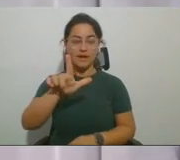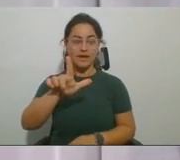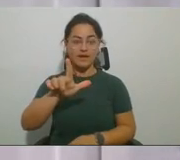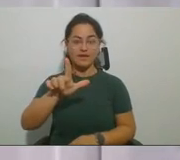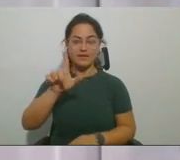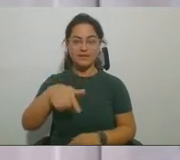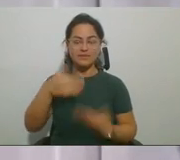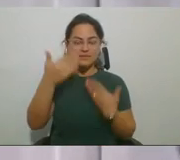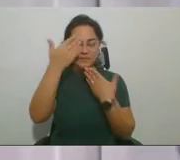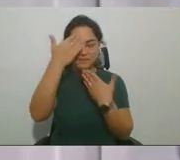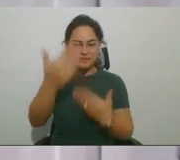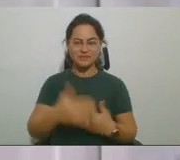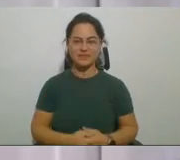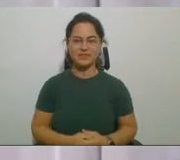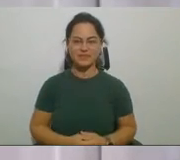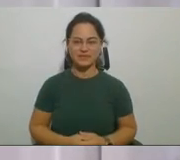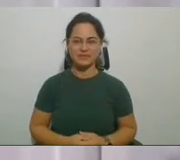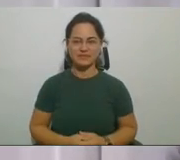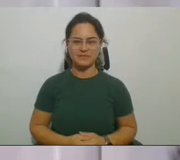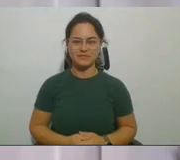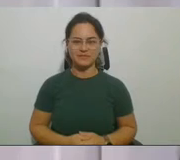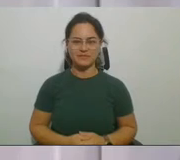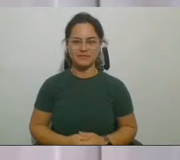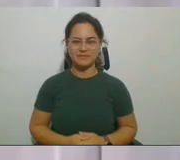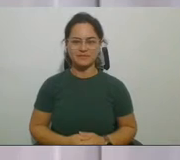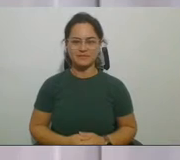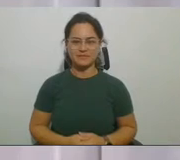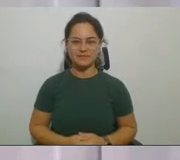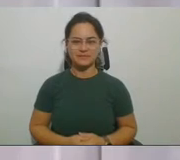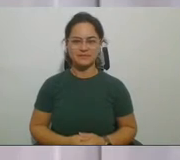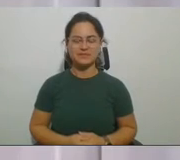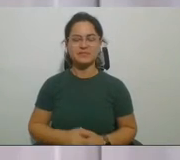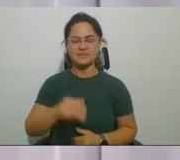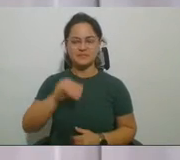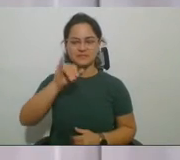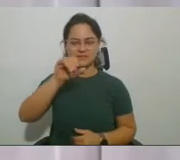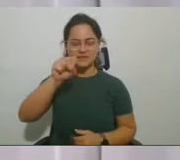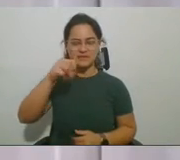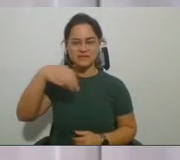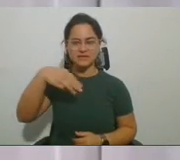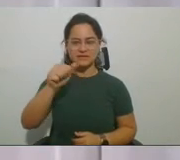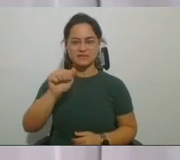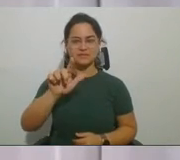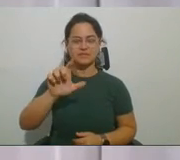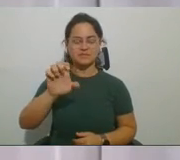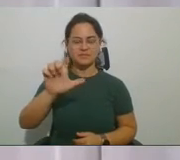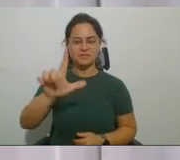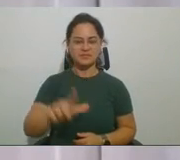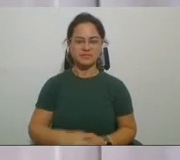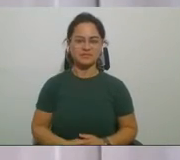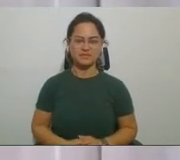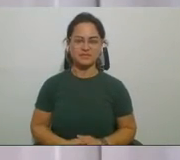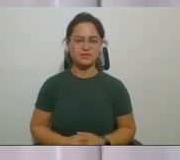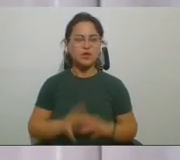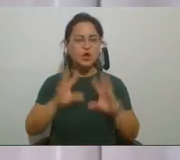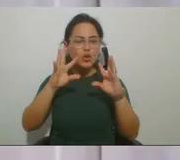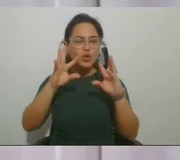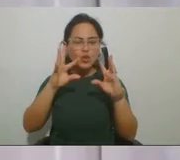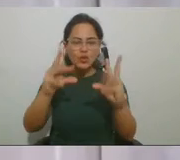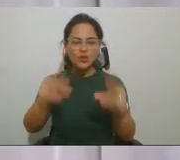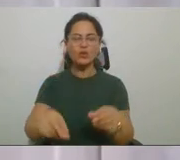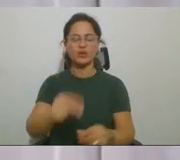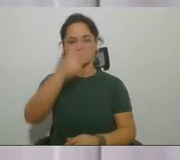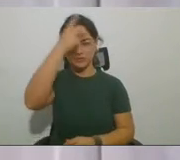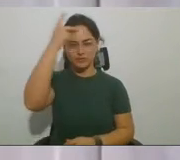querida universidad, a ti, Ismael, y a todos y todes y todas que fez possível